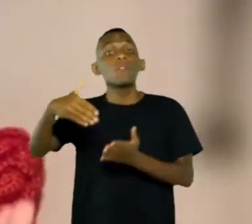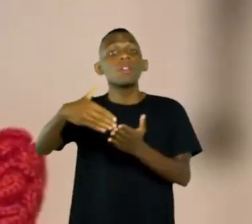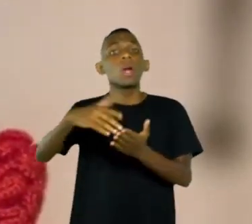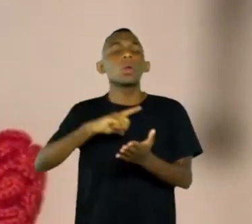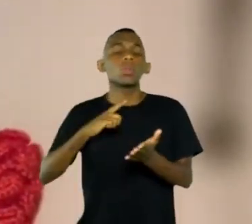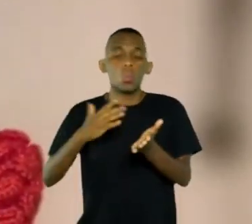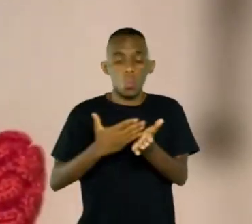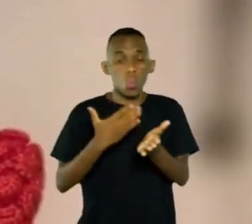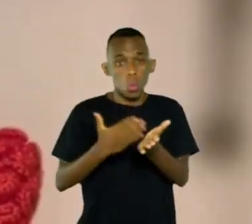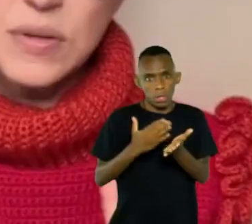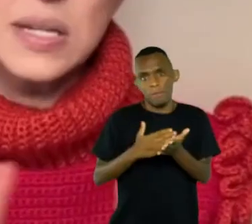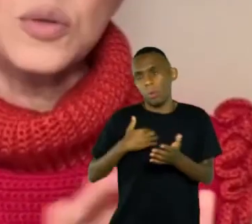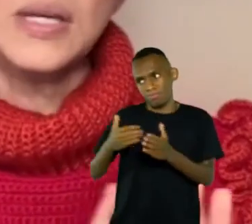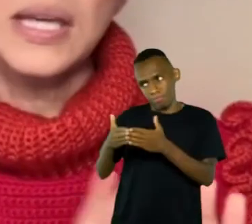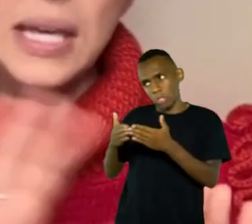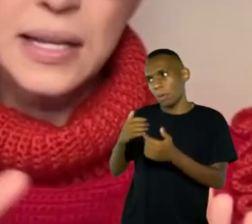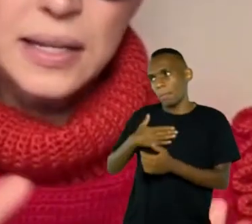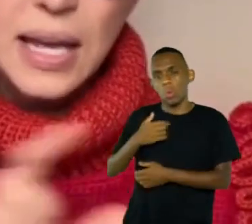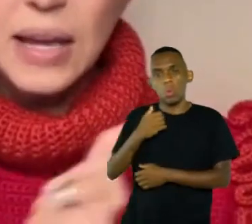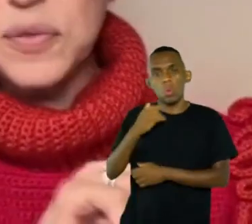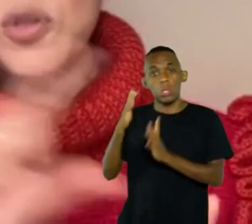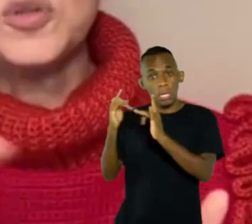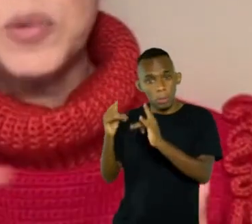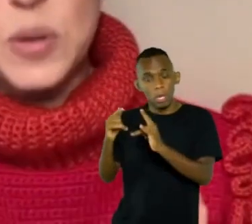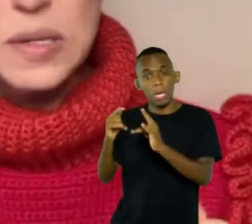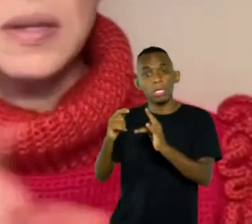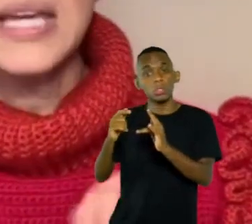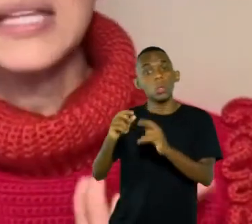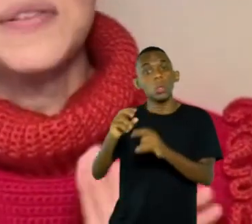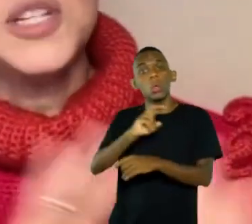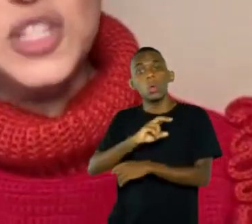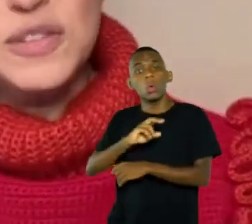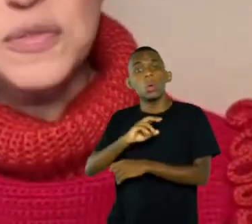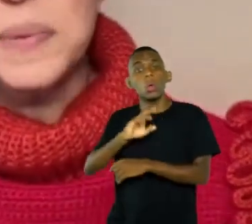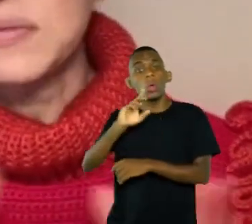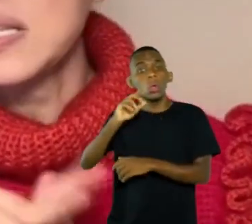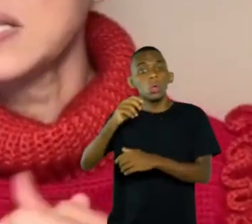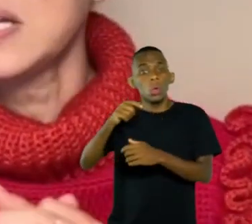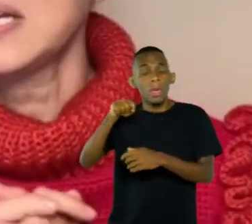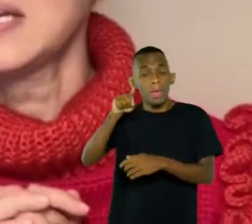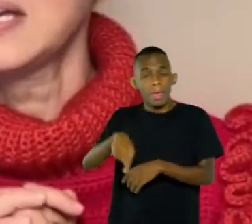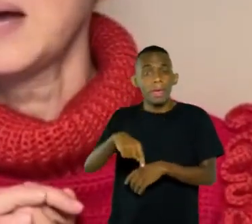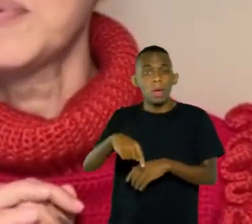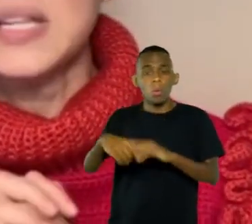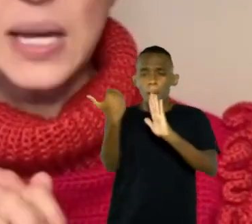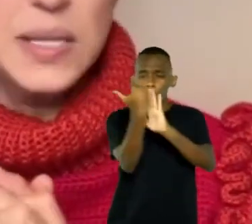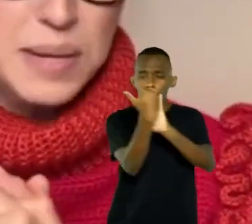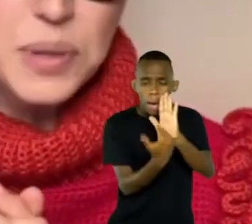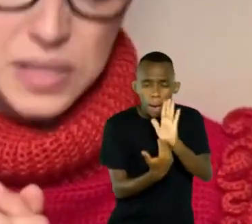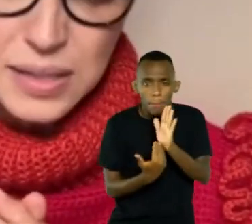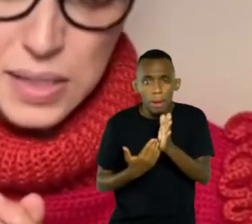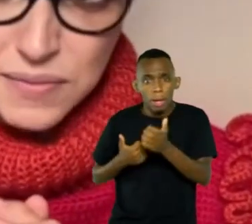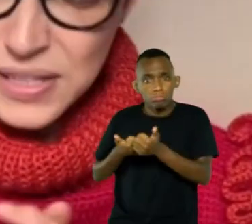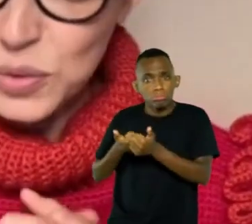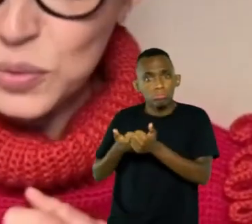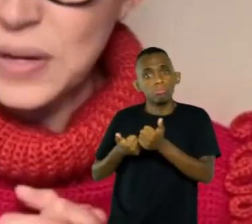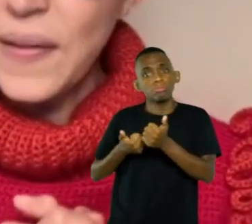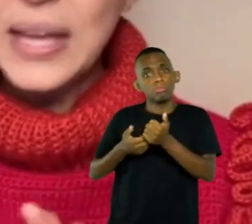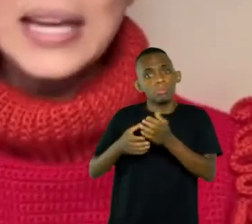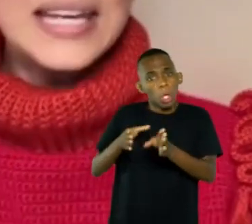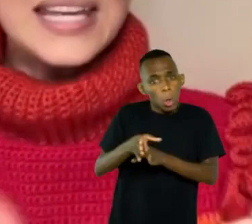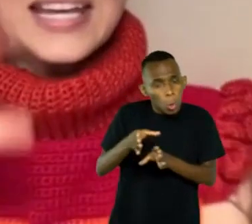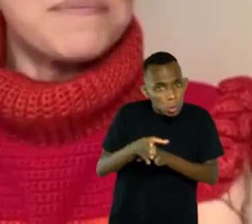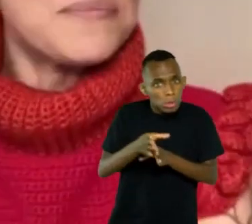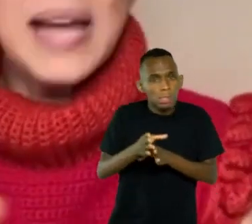pedi que meu namorado fizesse um livro escrito Guia, Fundo do Poço, Guia Definitivo para você aproveitar 100% essa